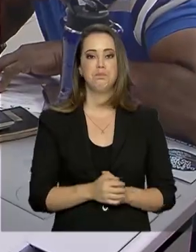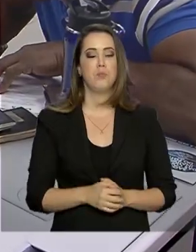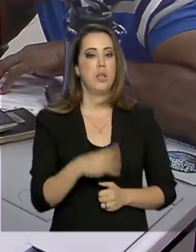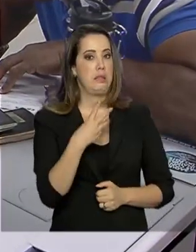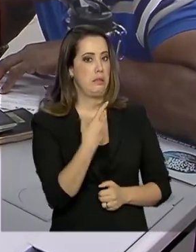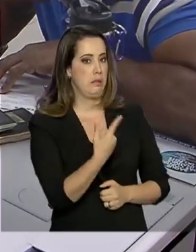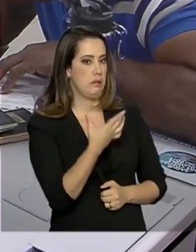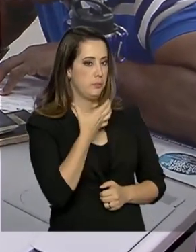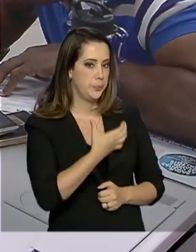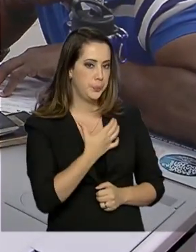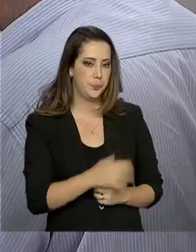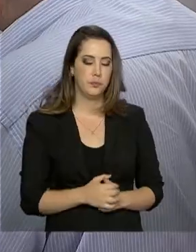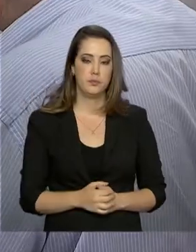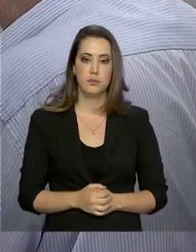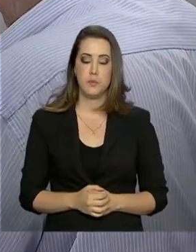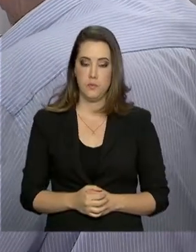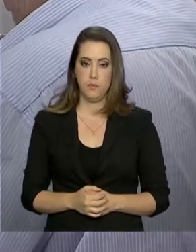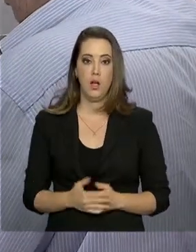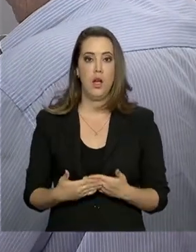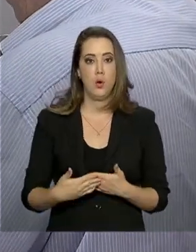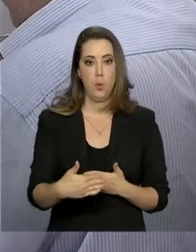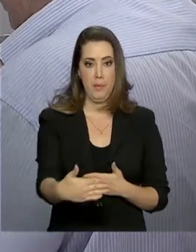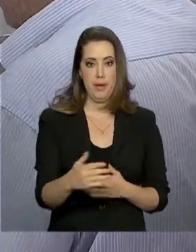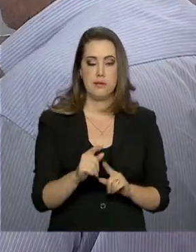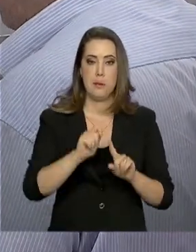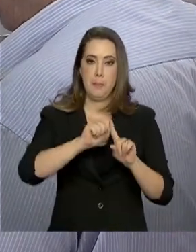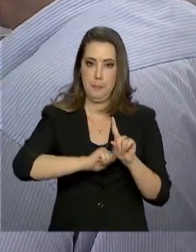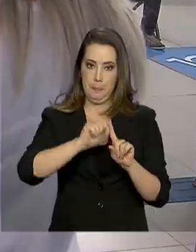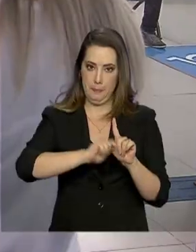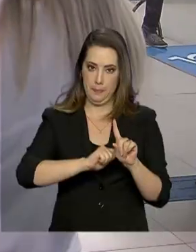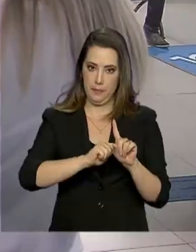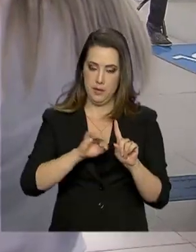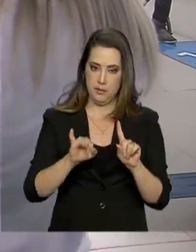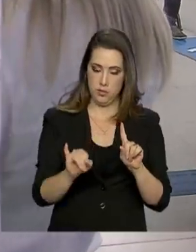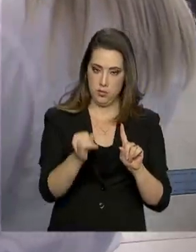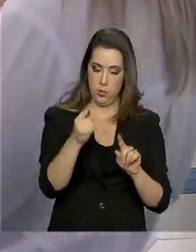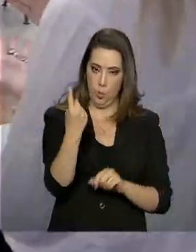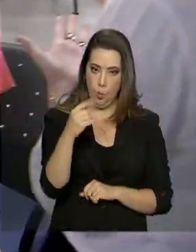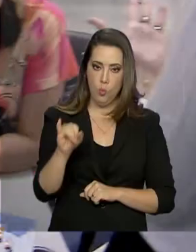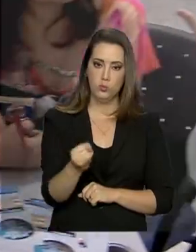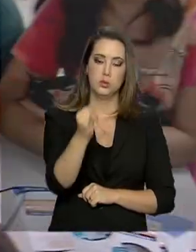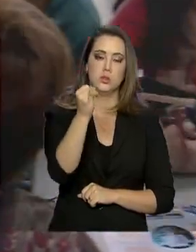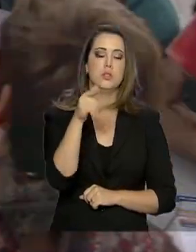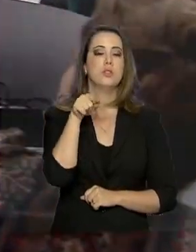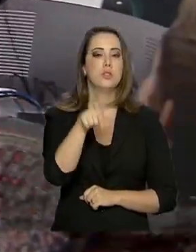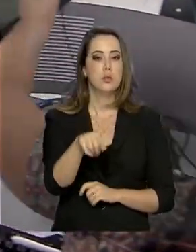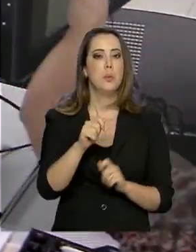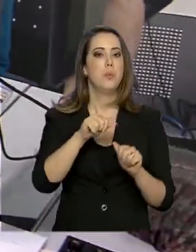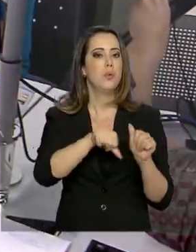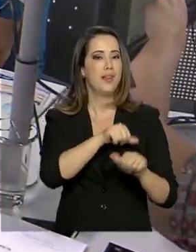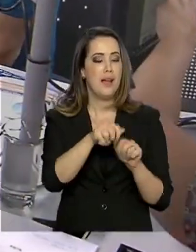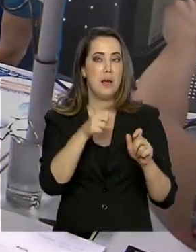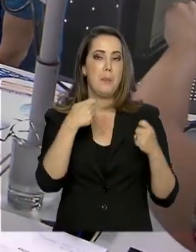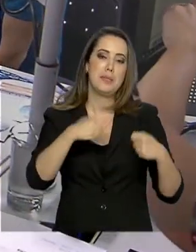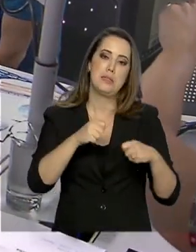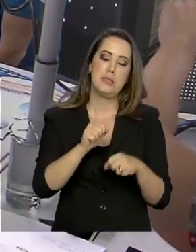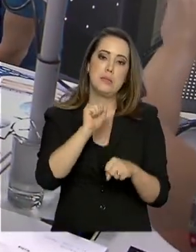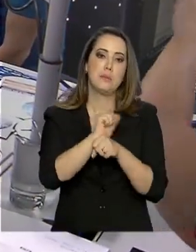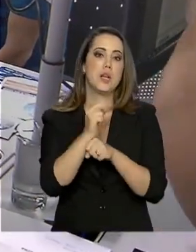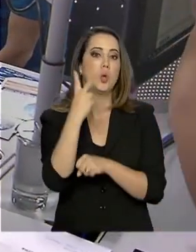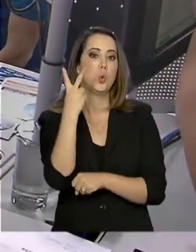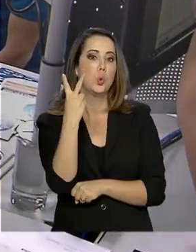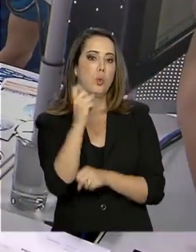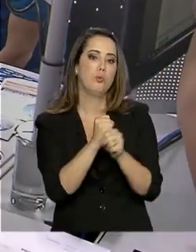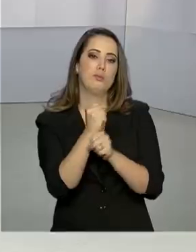31 de dezembro. A partir de 1º de janeiro, para mudar, será preciso esperar pelo menos dois